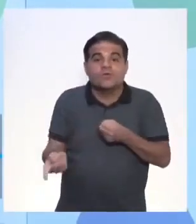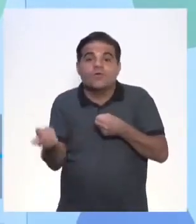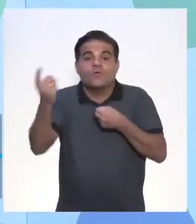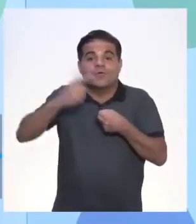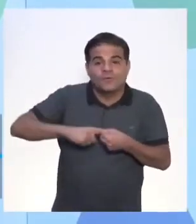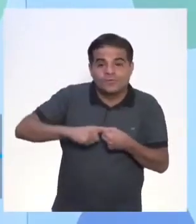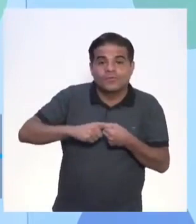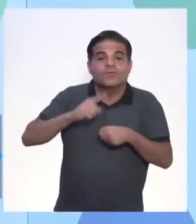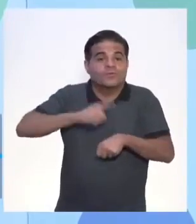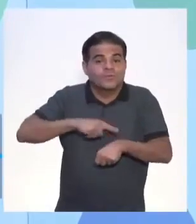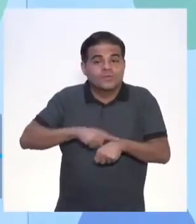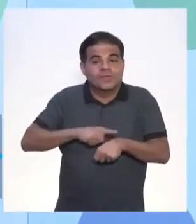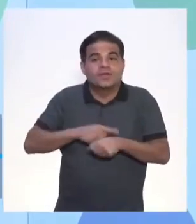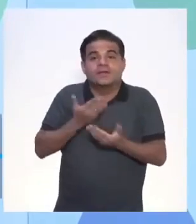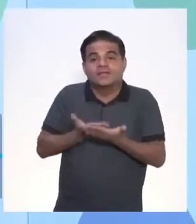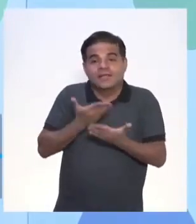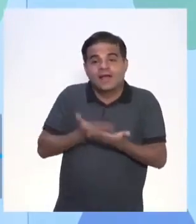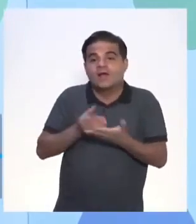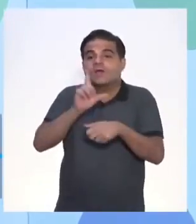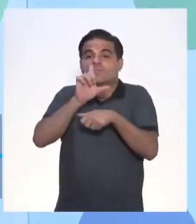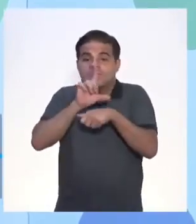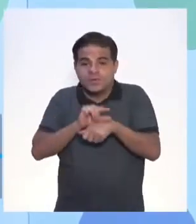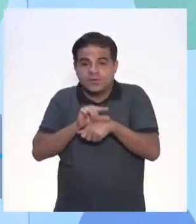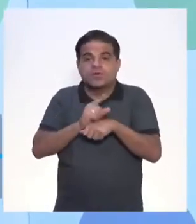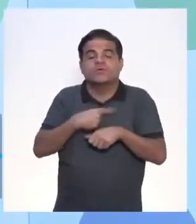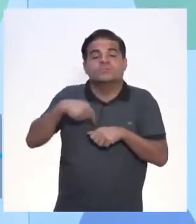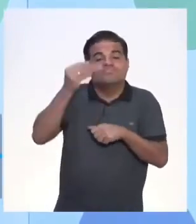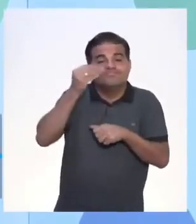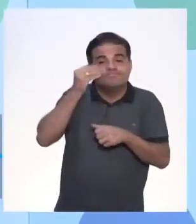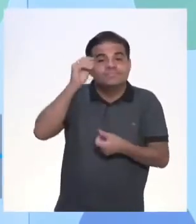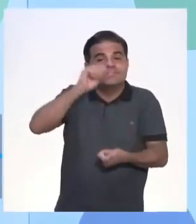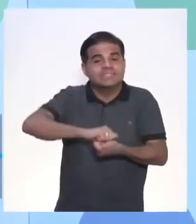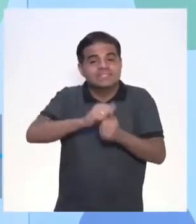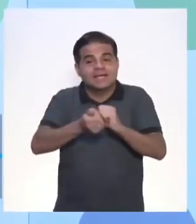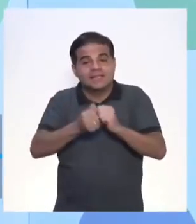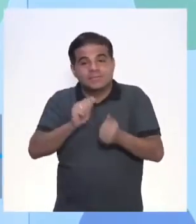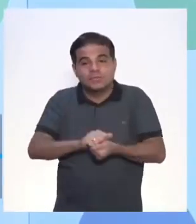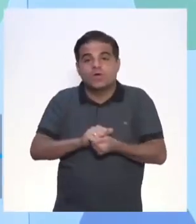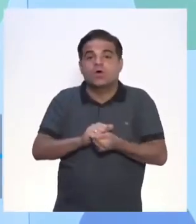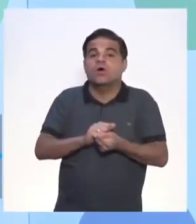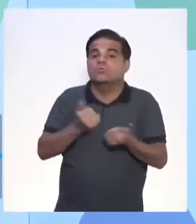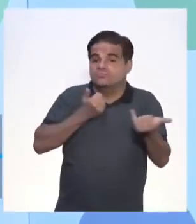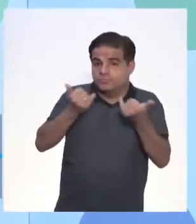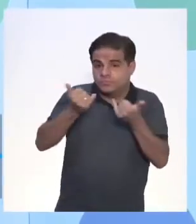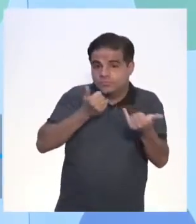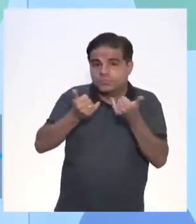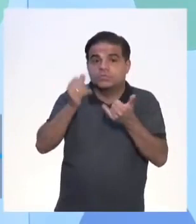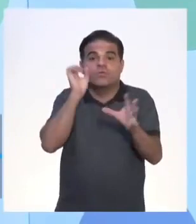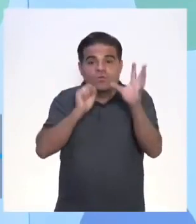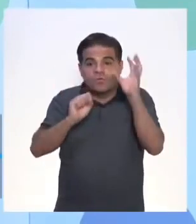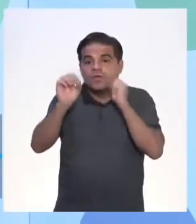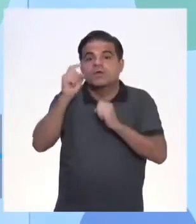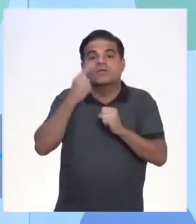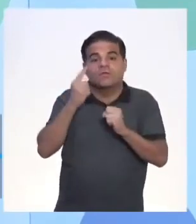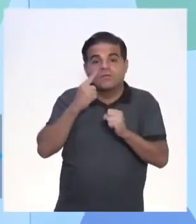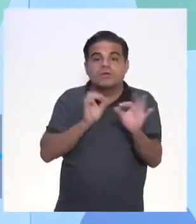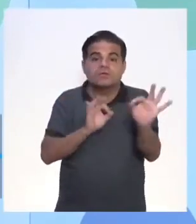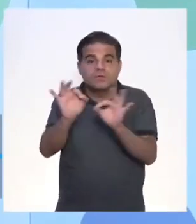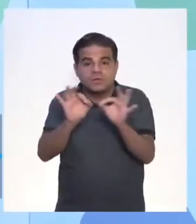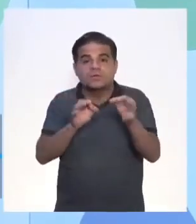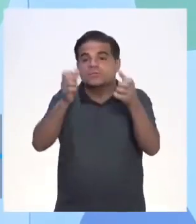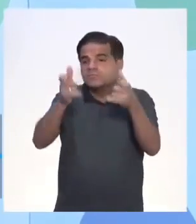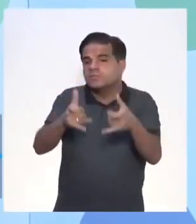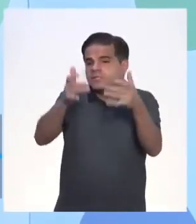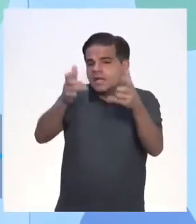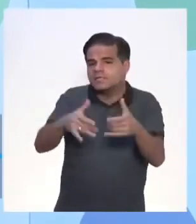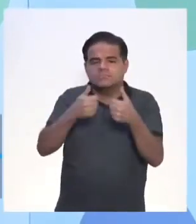retorno, o tempo agora de aula é menor, então a gente está tentando se adaptar. Então, o toque de vocês, a gente vai ouvindo e vai ajeitando aqui a